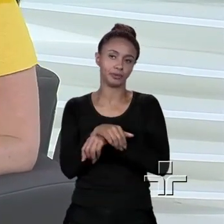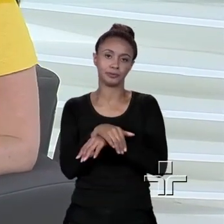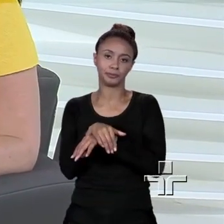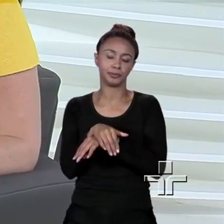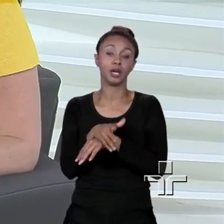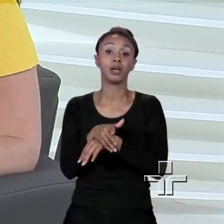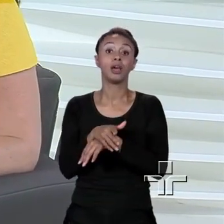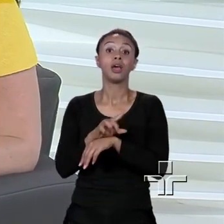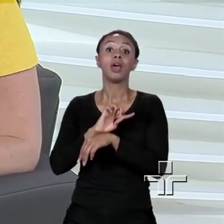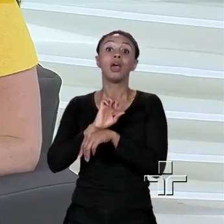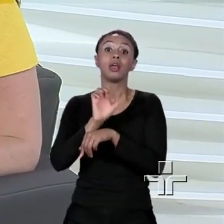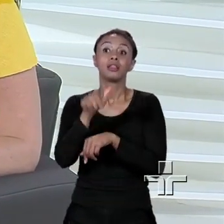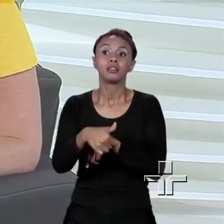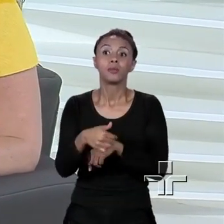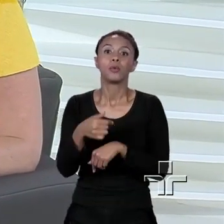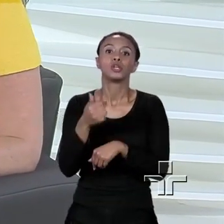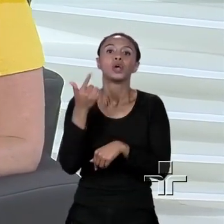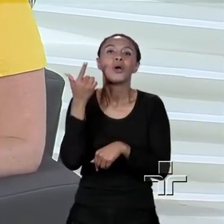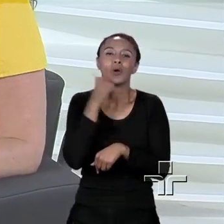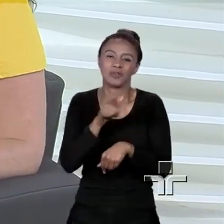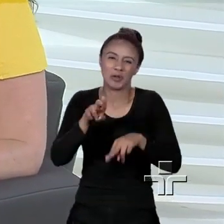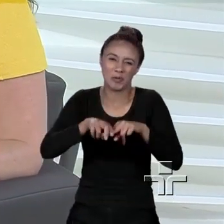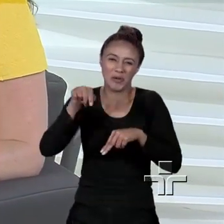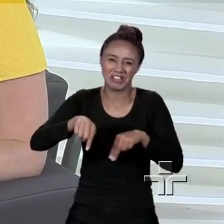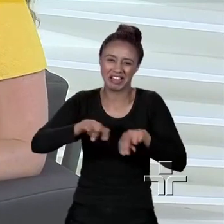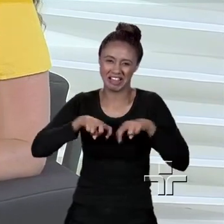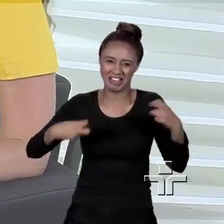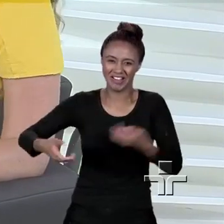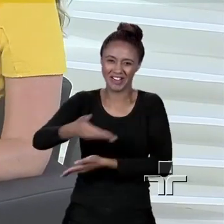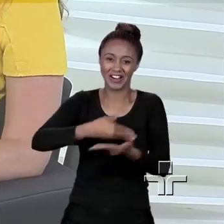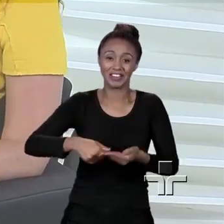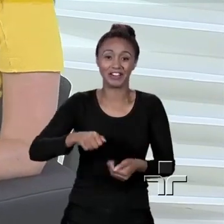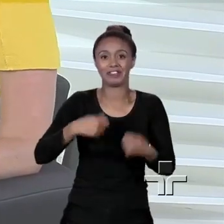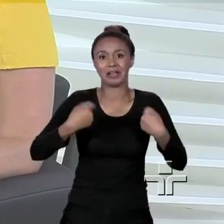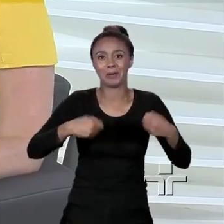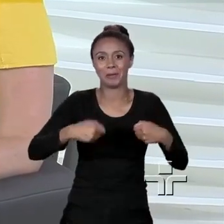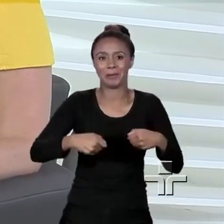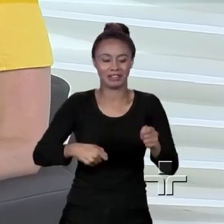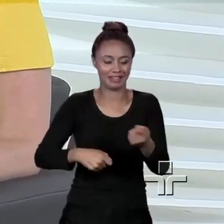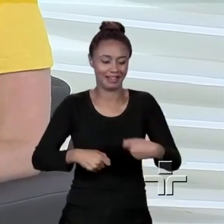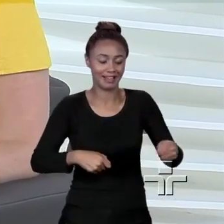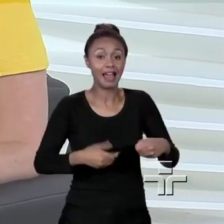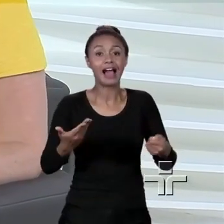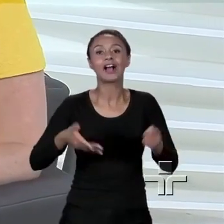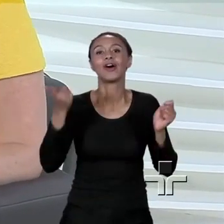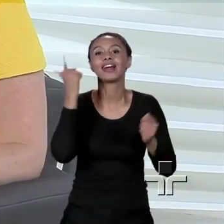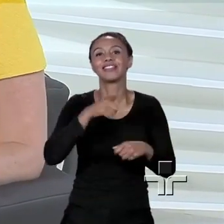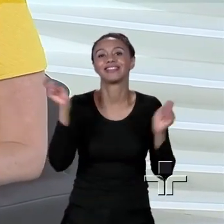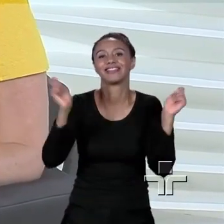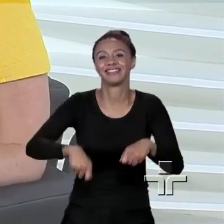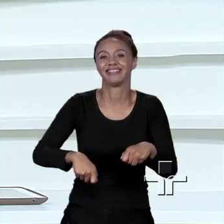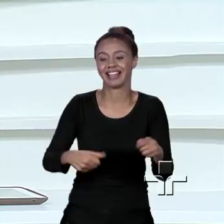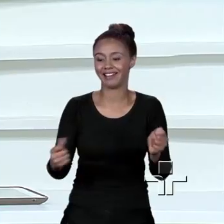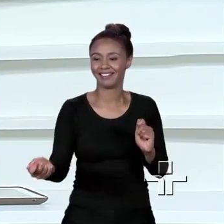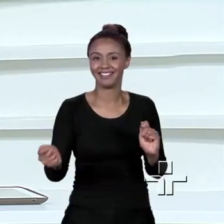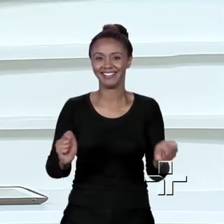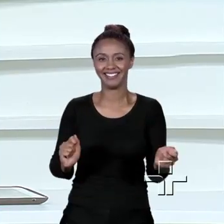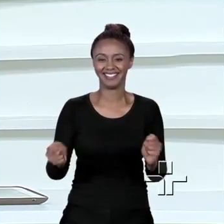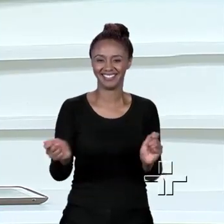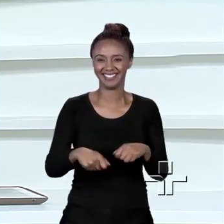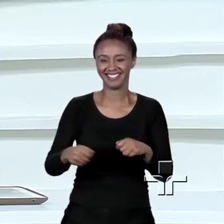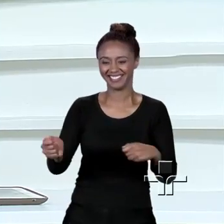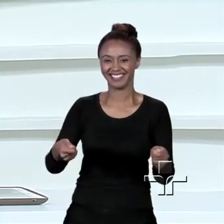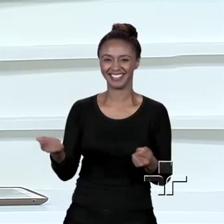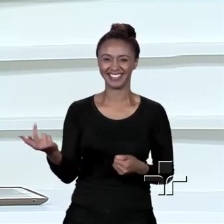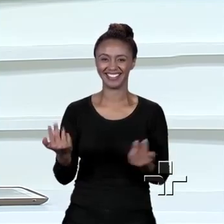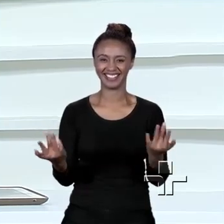eu virei, por causa do Roda Viva, virei canhota. Canhota. E agora eu já virei ambidestra, porque eu estou pilotando com os dois. Nossa,